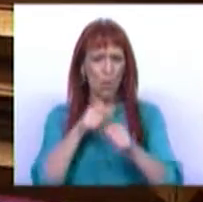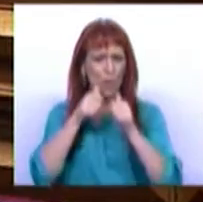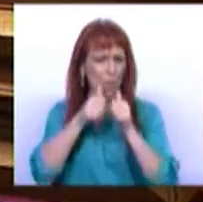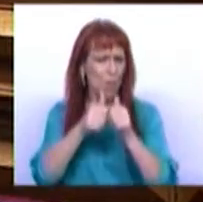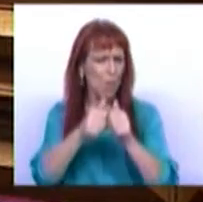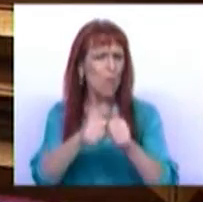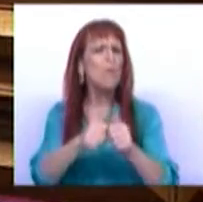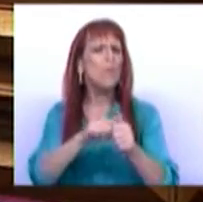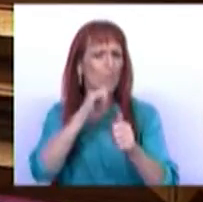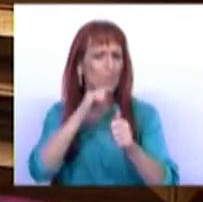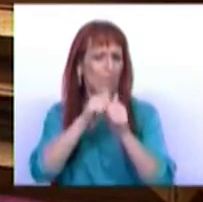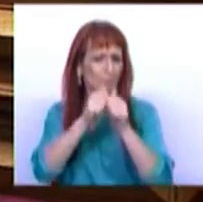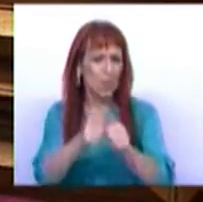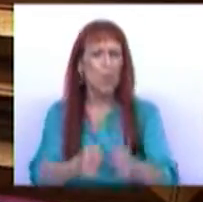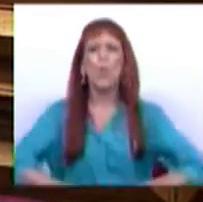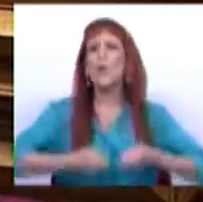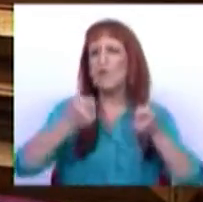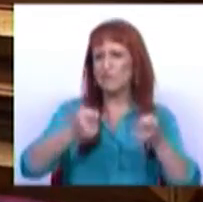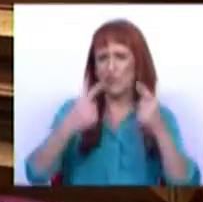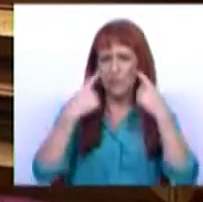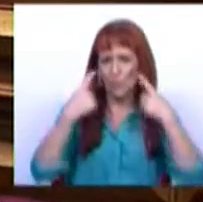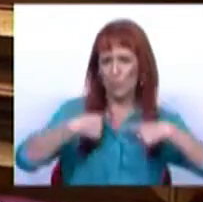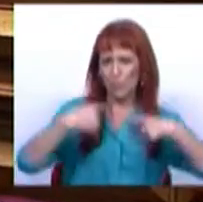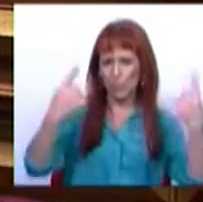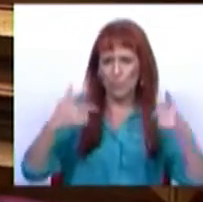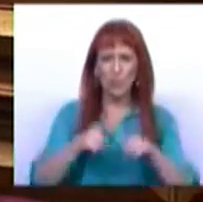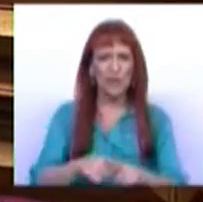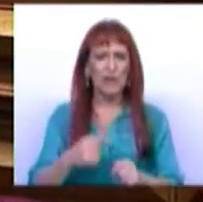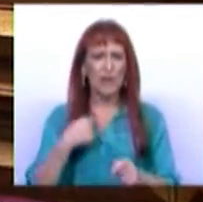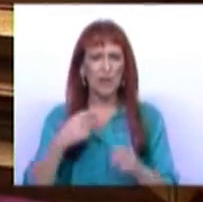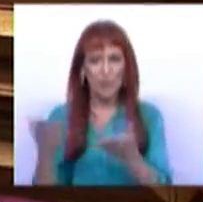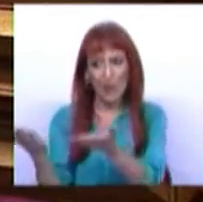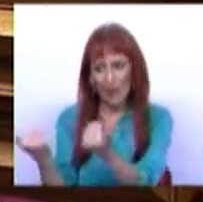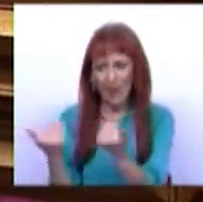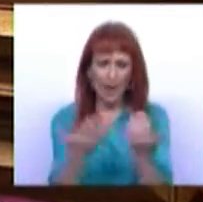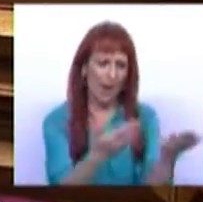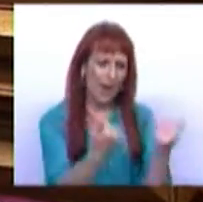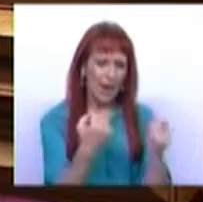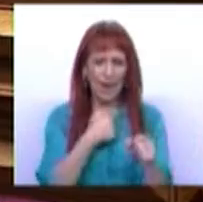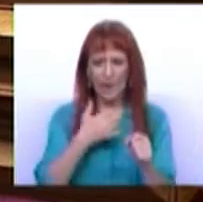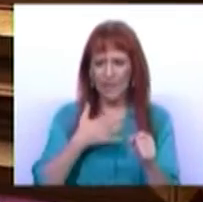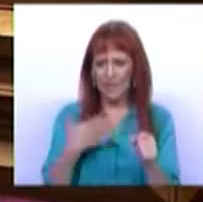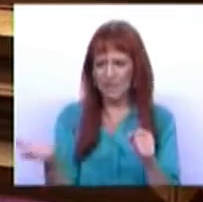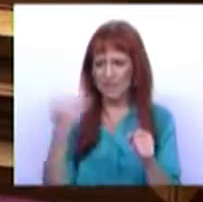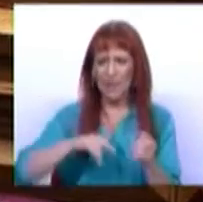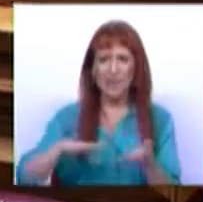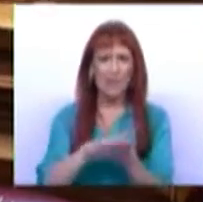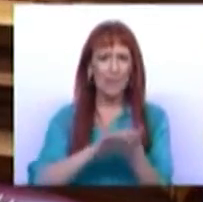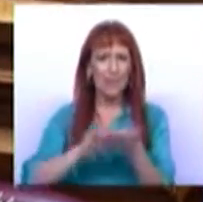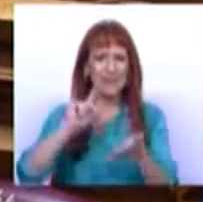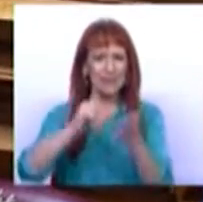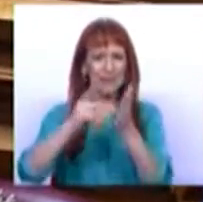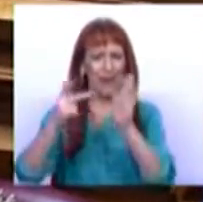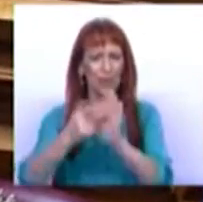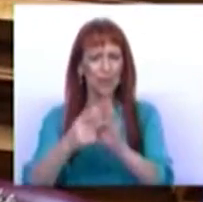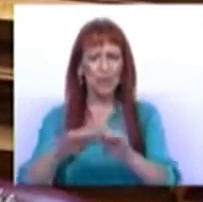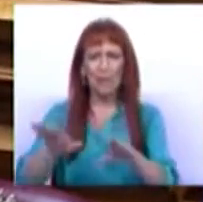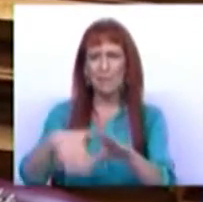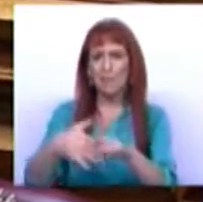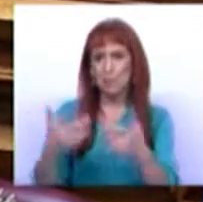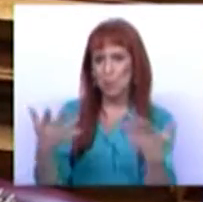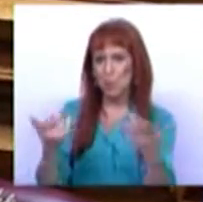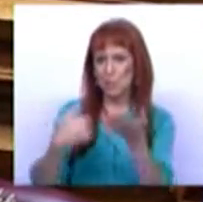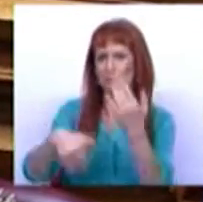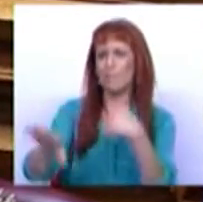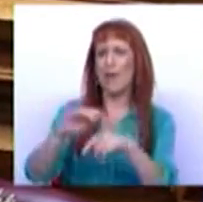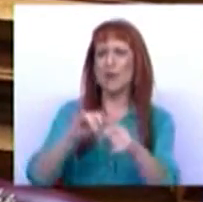acompanhou sempre o investimento público. Fomos atraindo mais empresas de base tecnológica. Participamos hoje